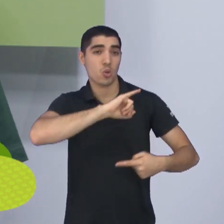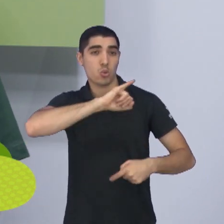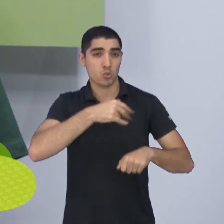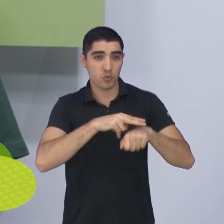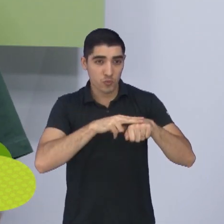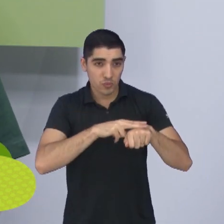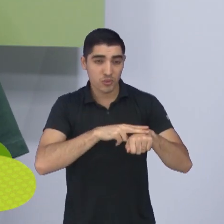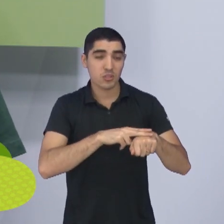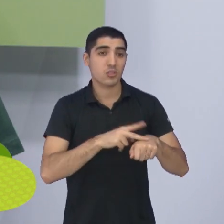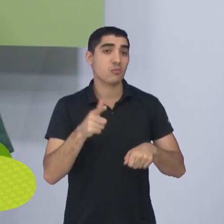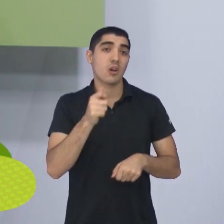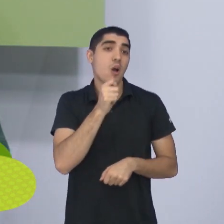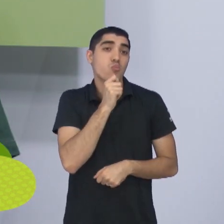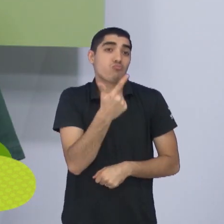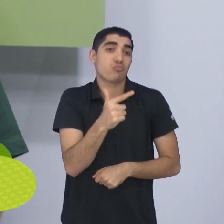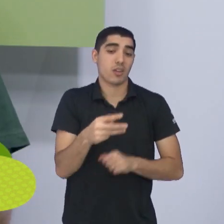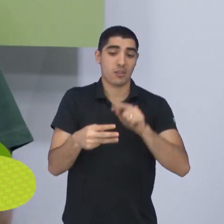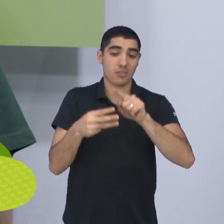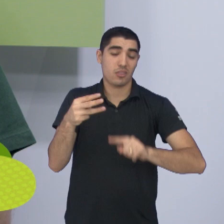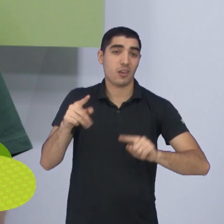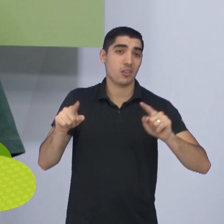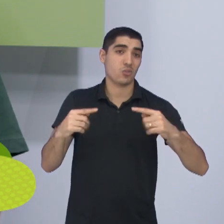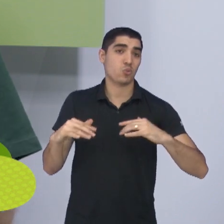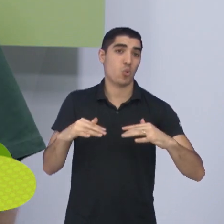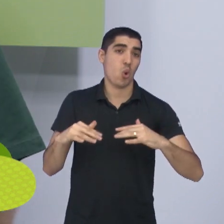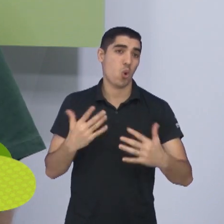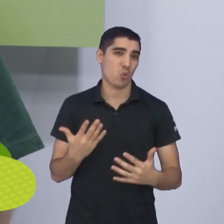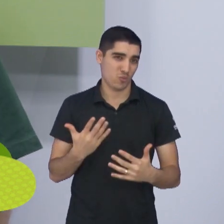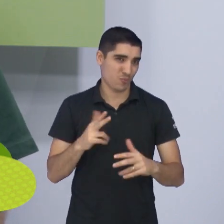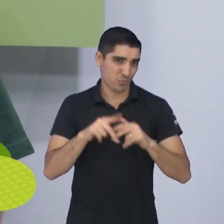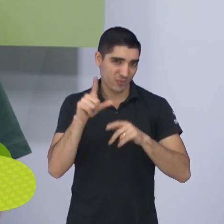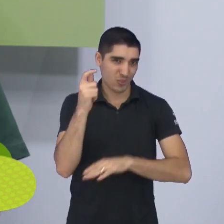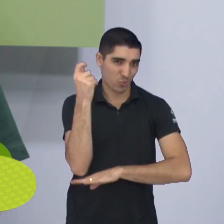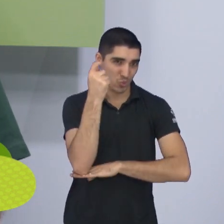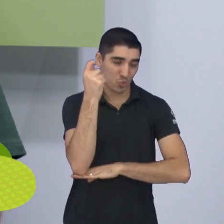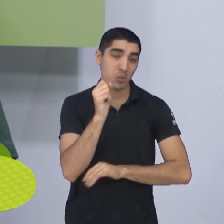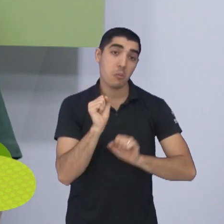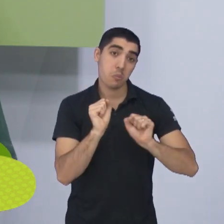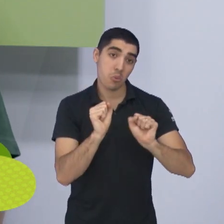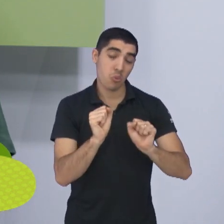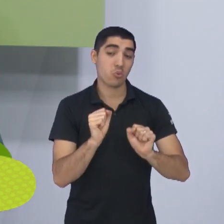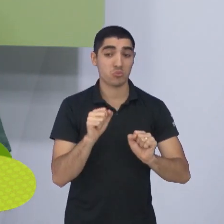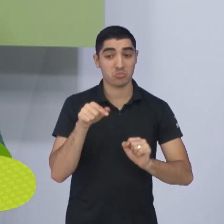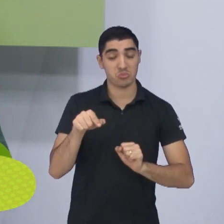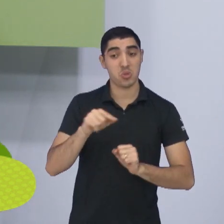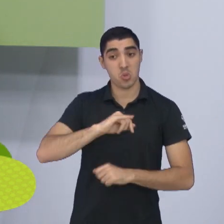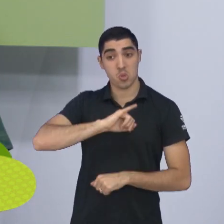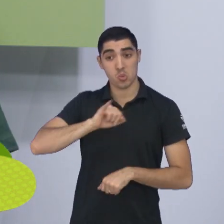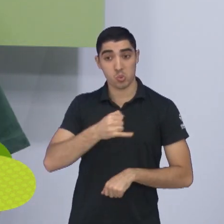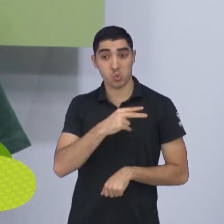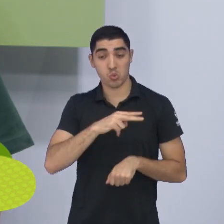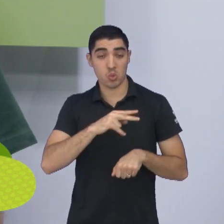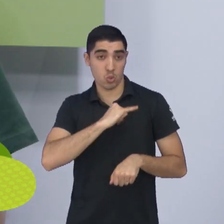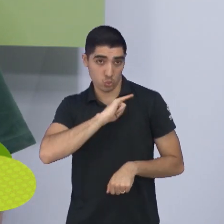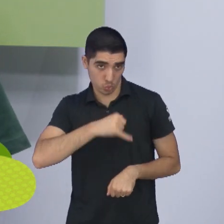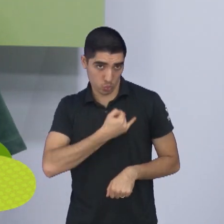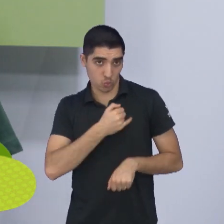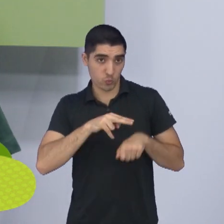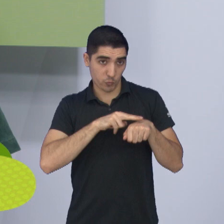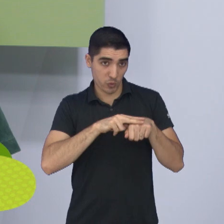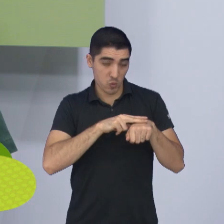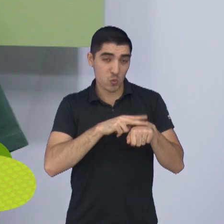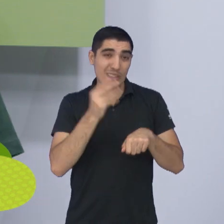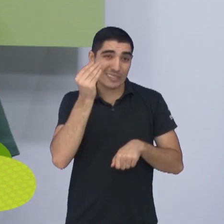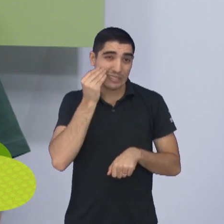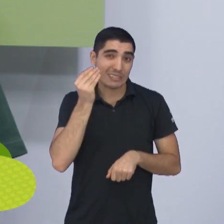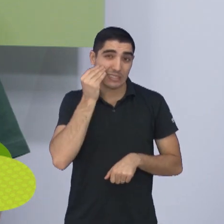3 rodadas, enfim, tem jogos a menos. Talvez o campeonato pare para o Juventude tentar correr atrás